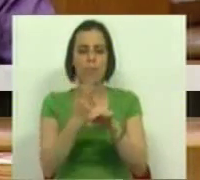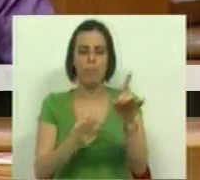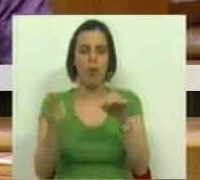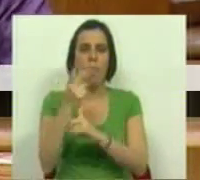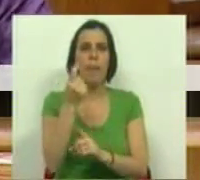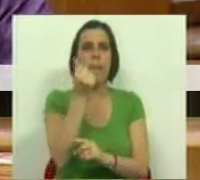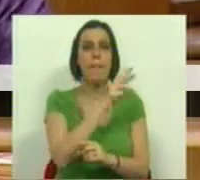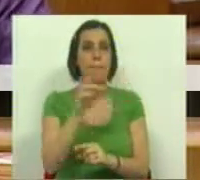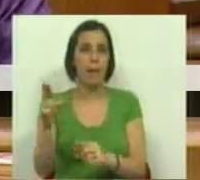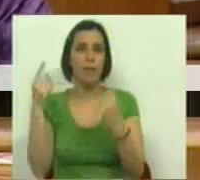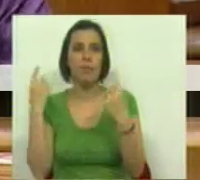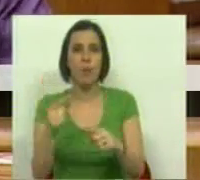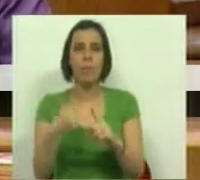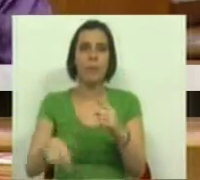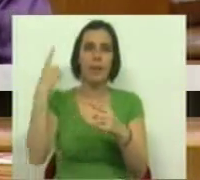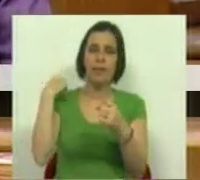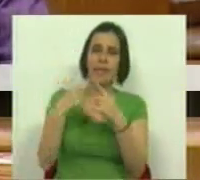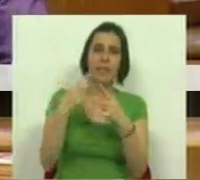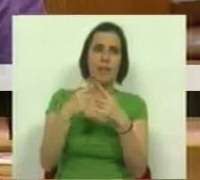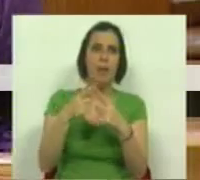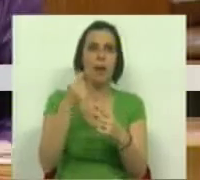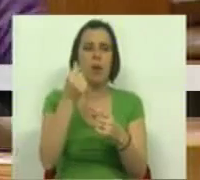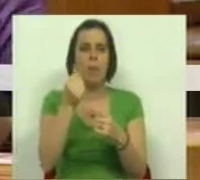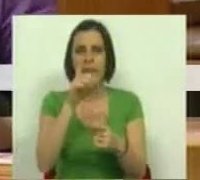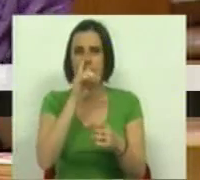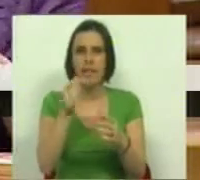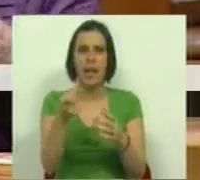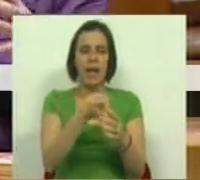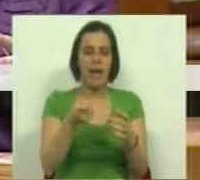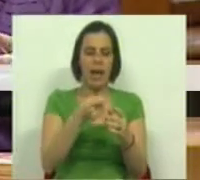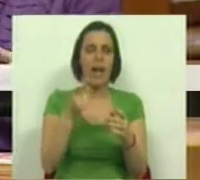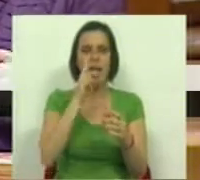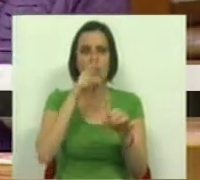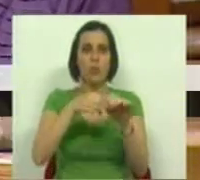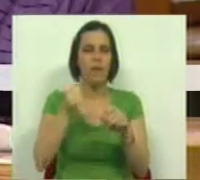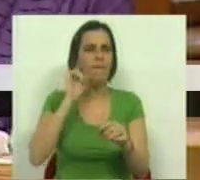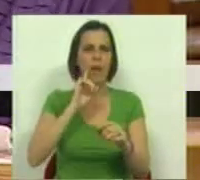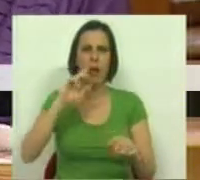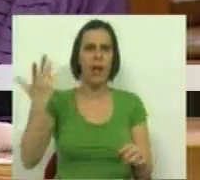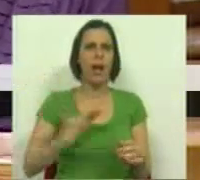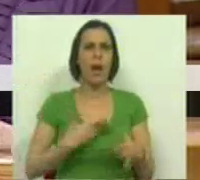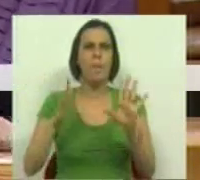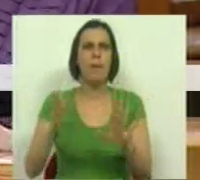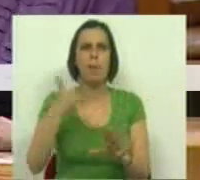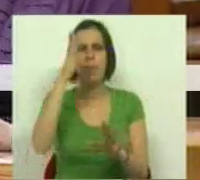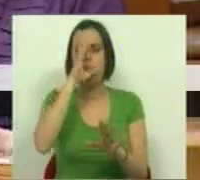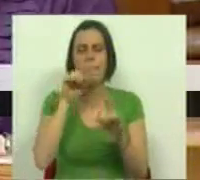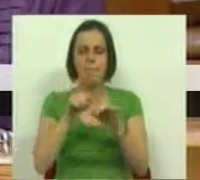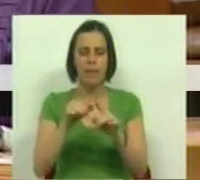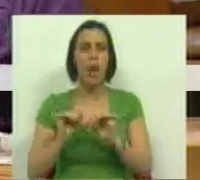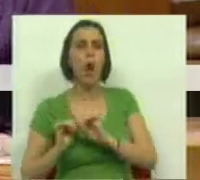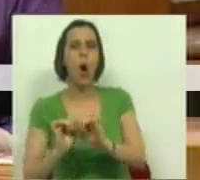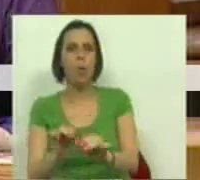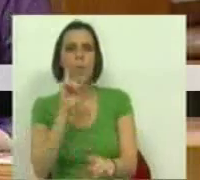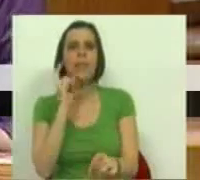aumento de preços. A semana passada, o preço da gasolina alcançou valores históricos, Mas o Primeiro-Ministro, que na